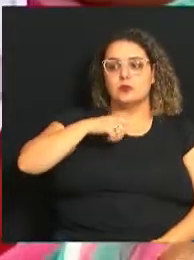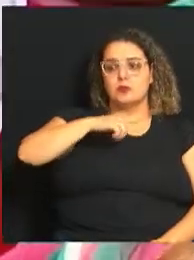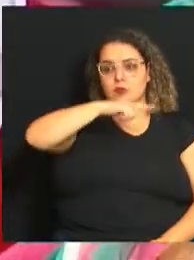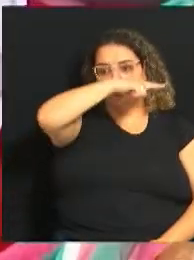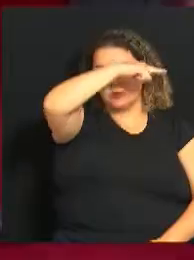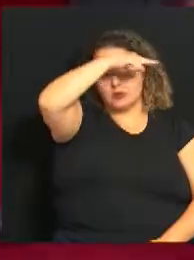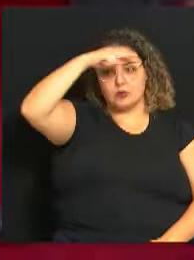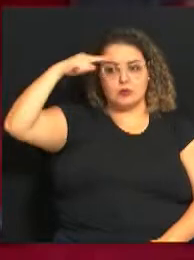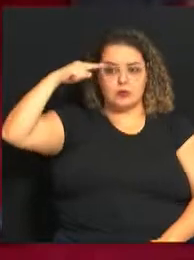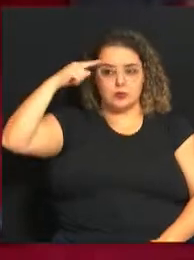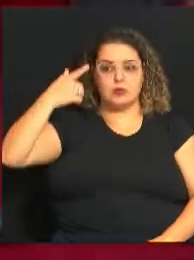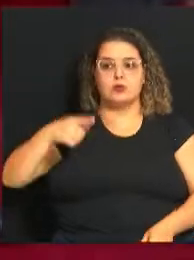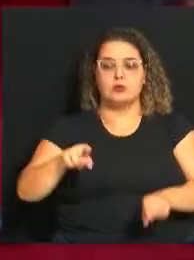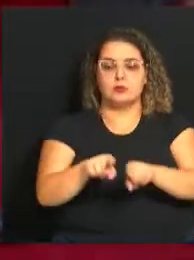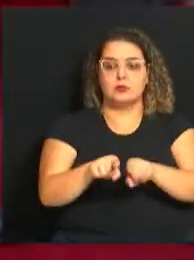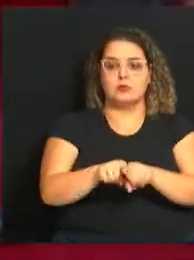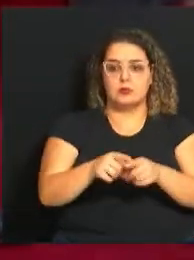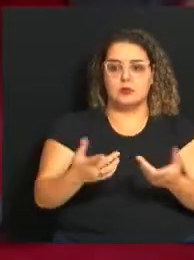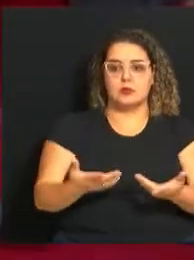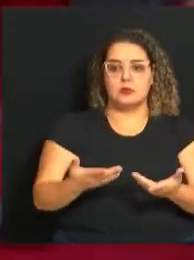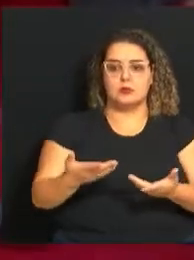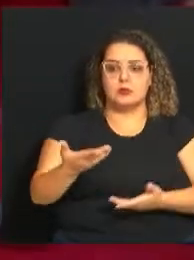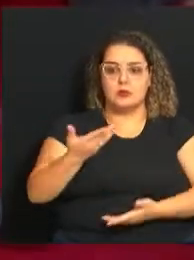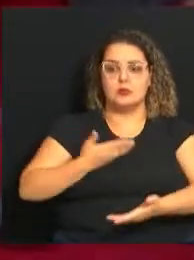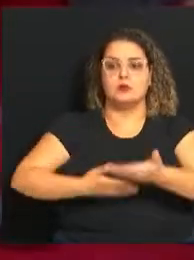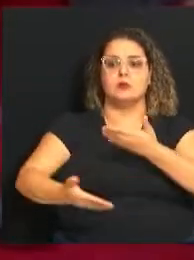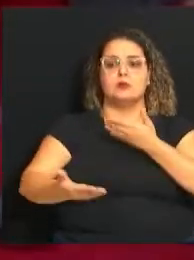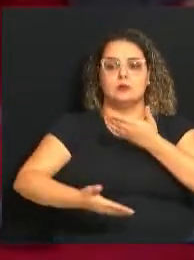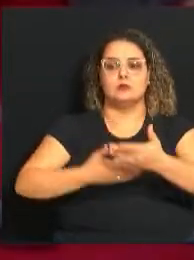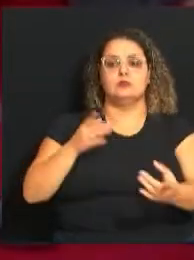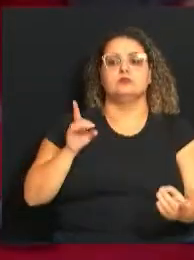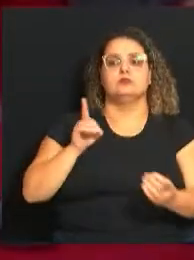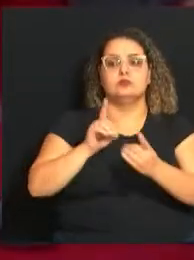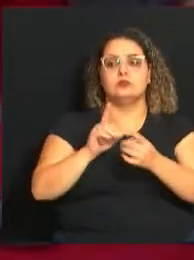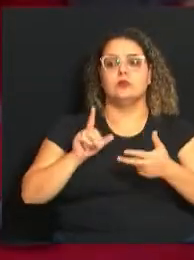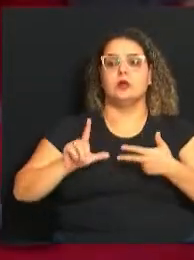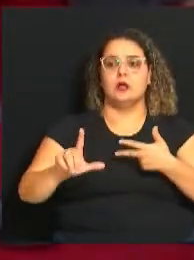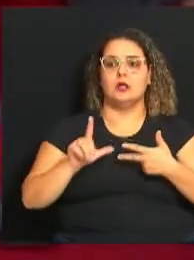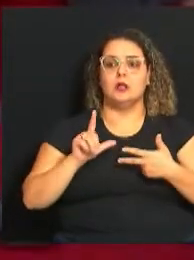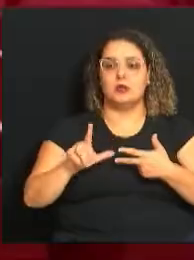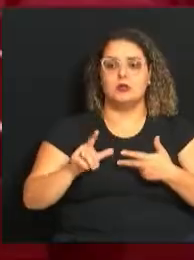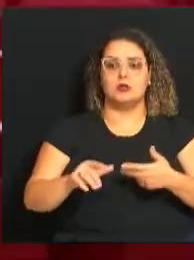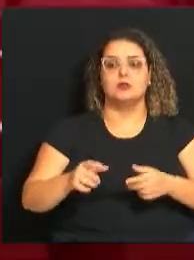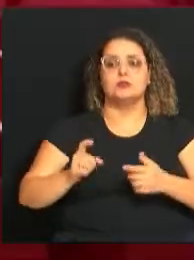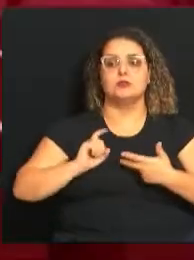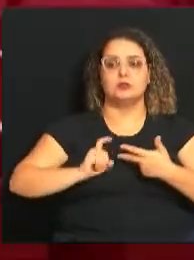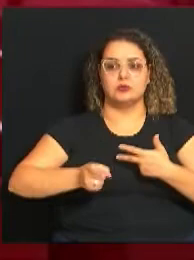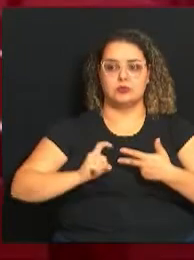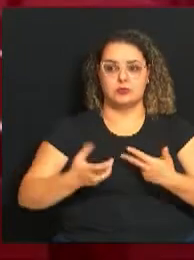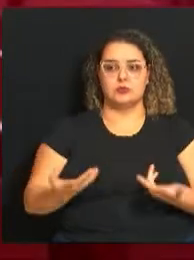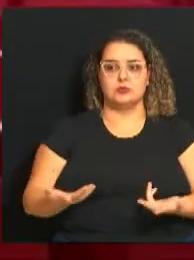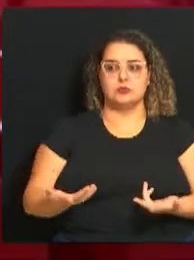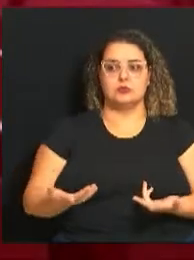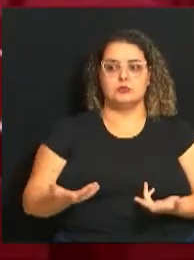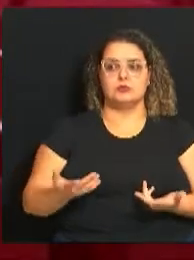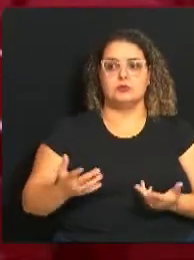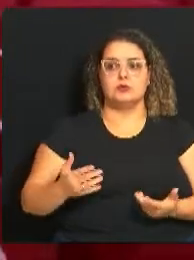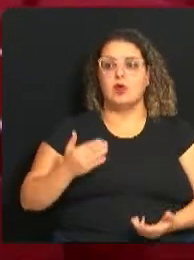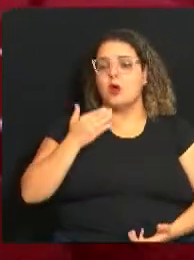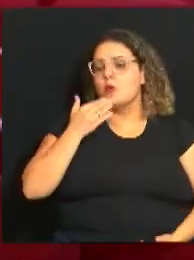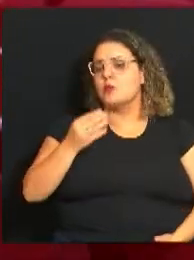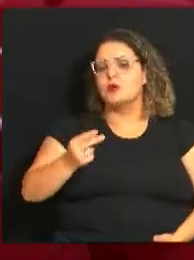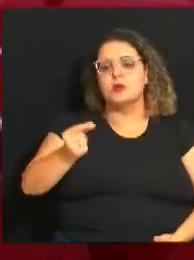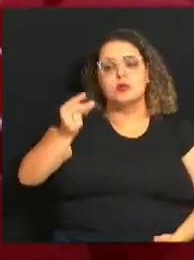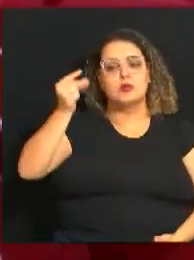Otto Alejandro. Uma aproximação importante entre legislativo e executivo. Uma reivindicação antiga da população,